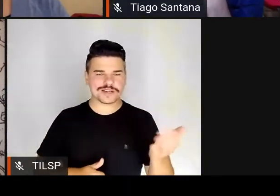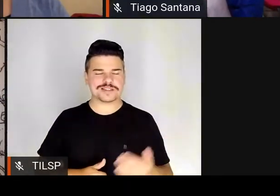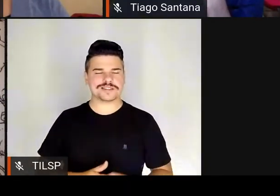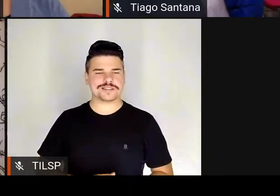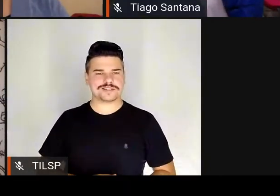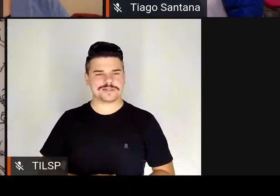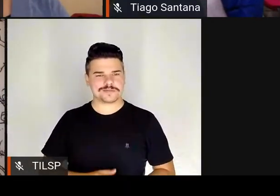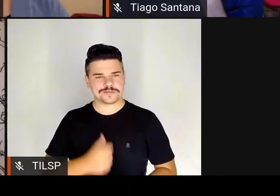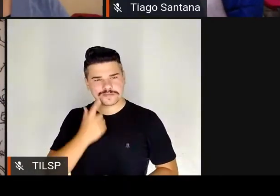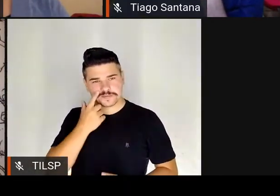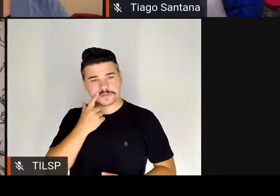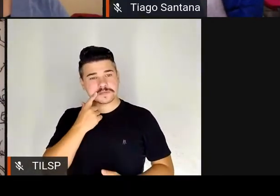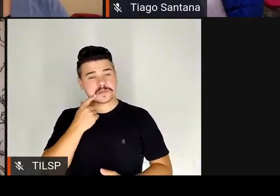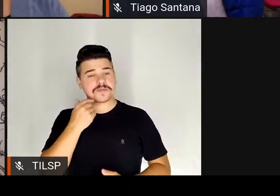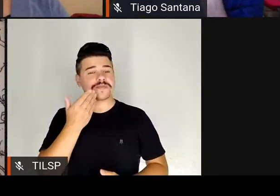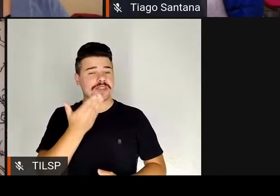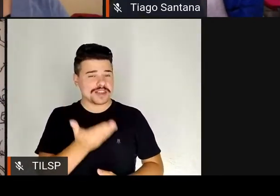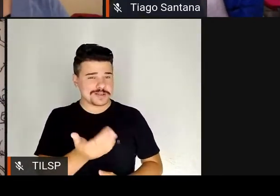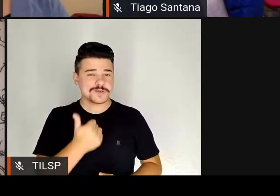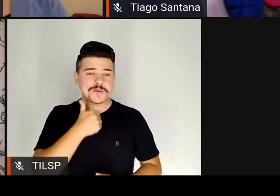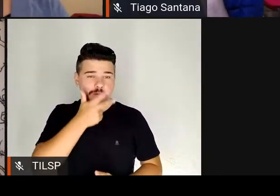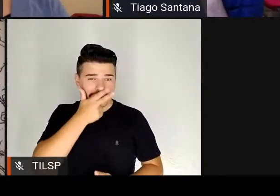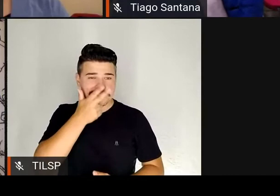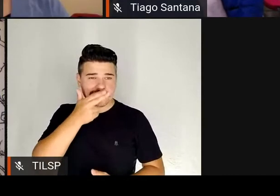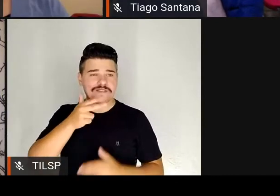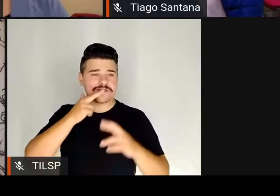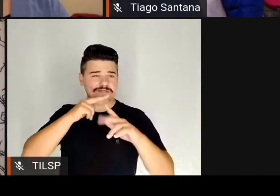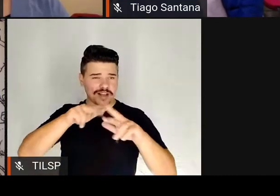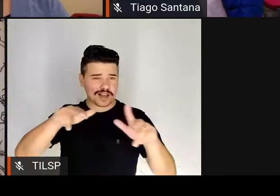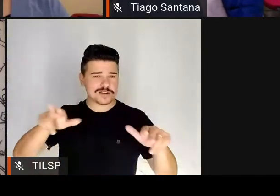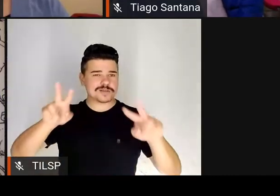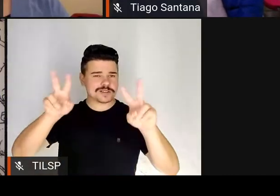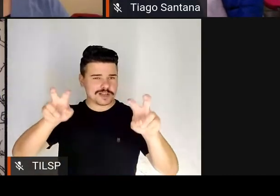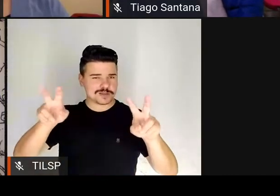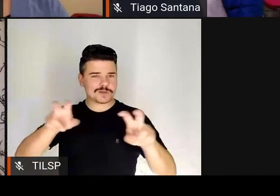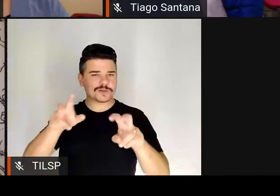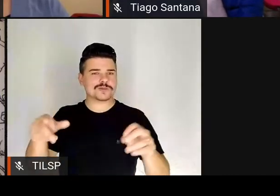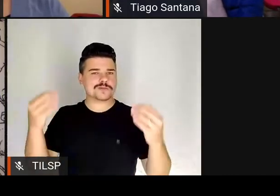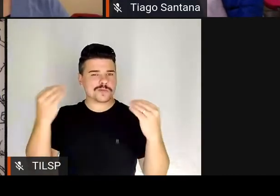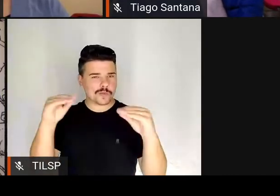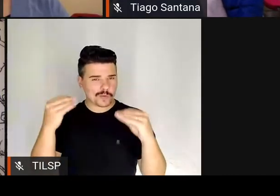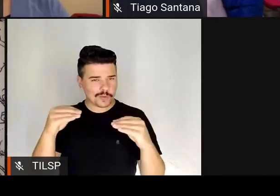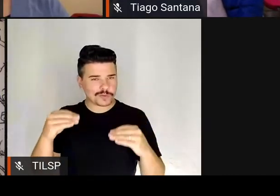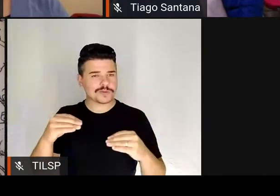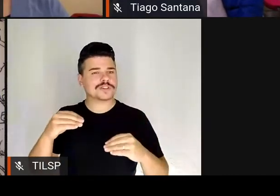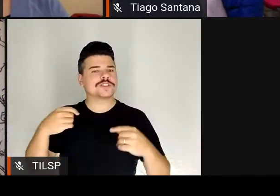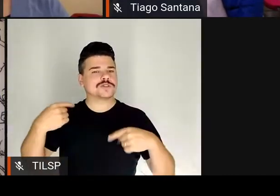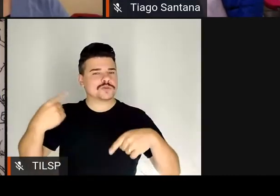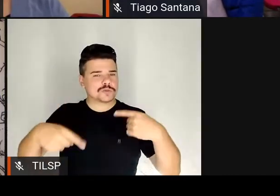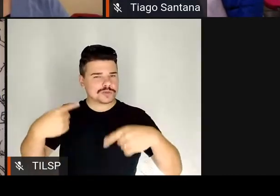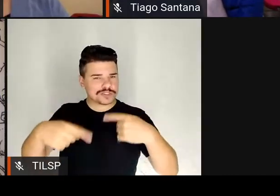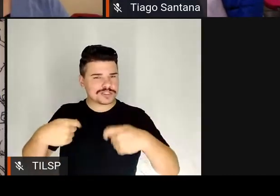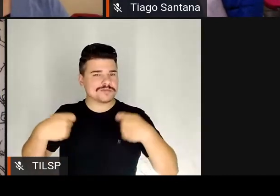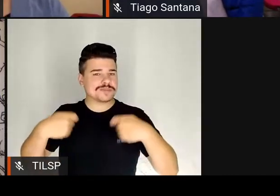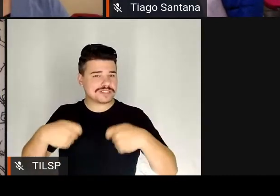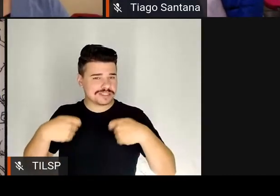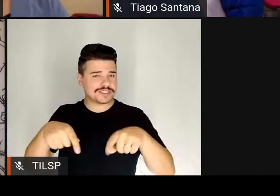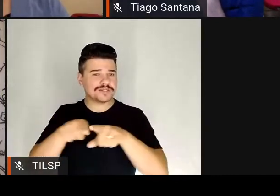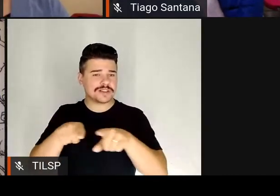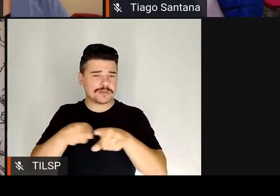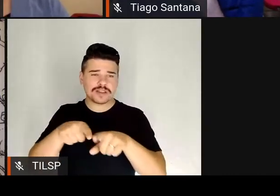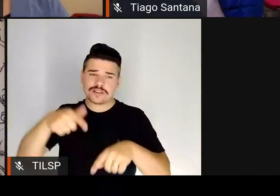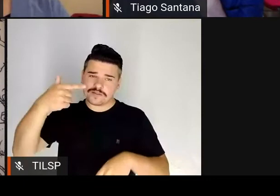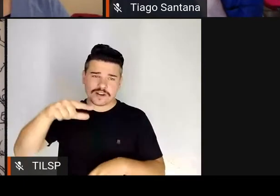é isso. Acho que tem muitas questões postas aí na contemporaneidade que a gente precisa discutir. E vamos para as